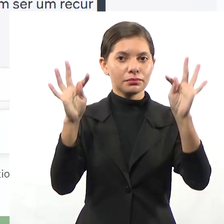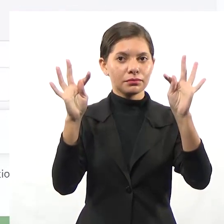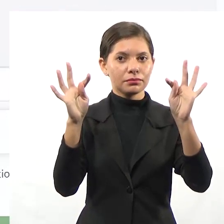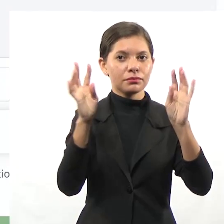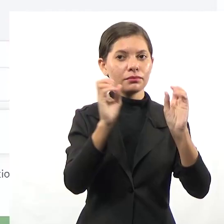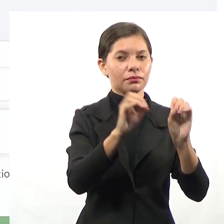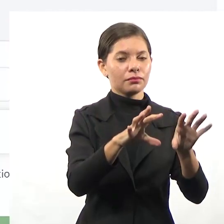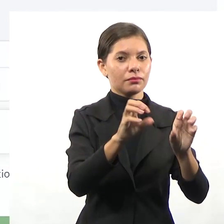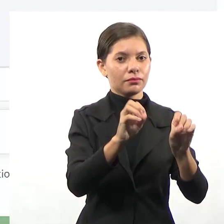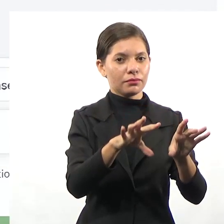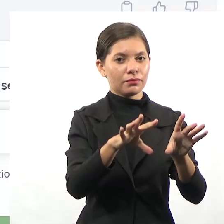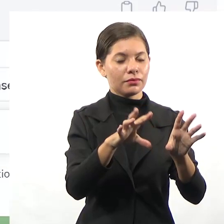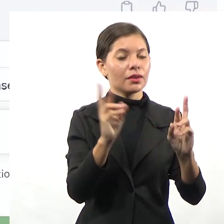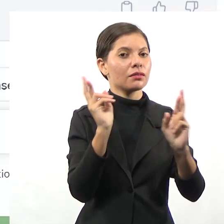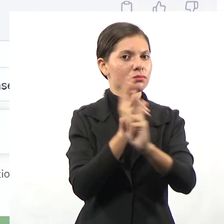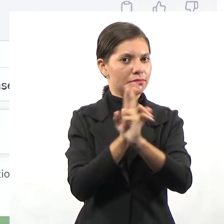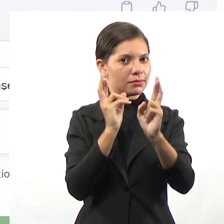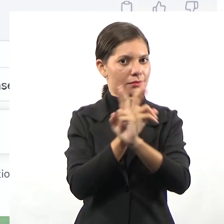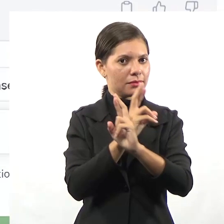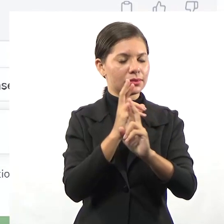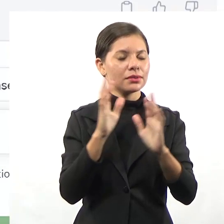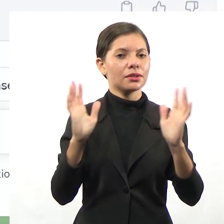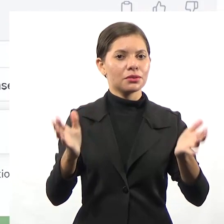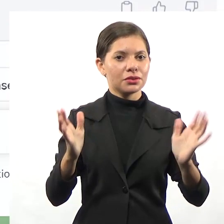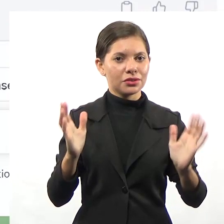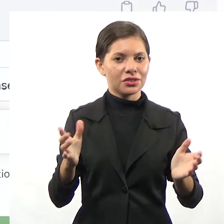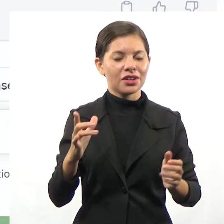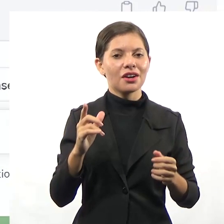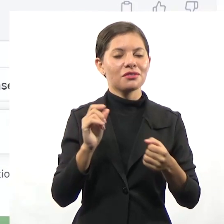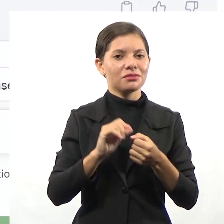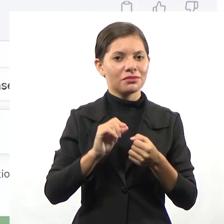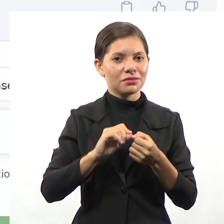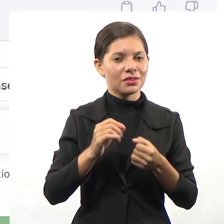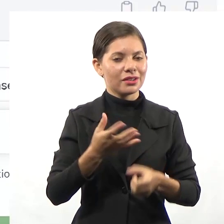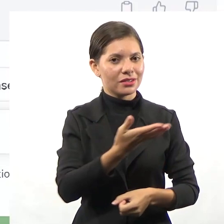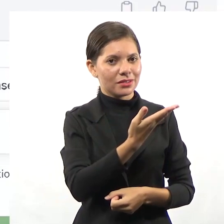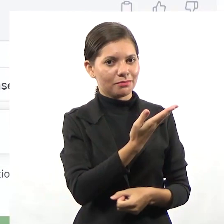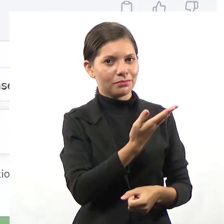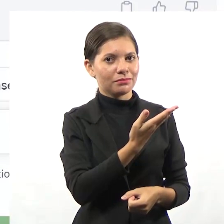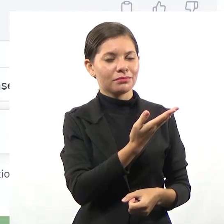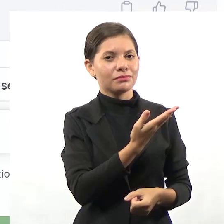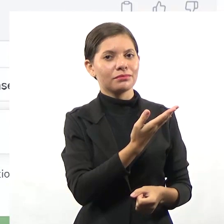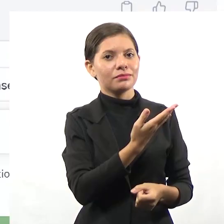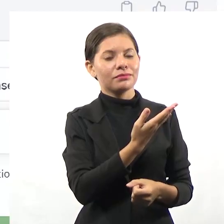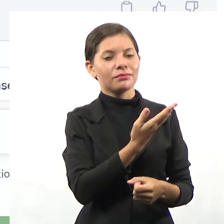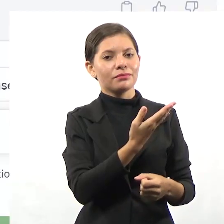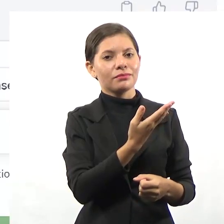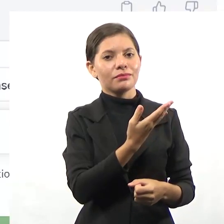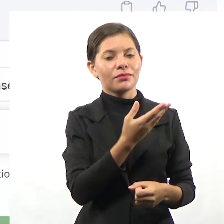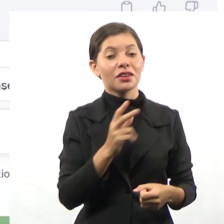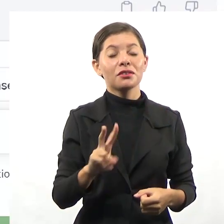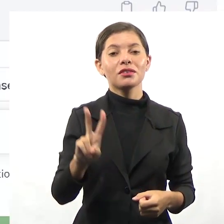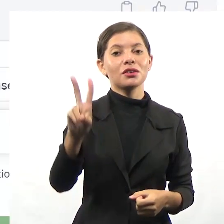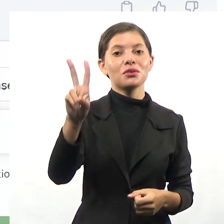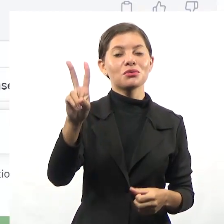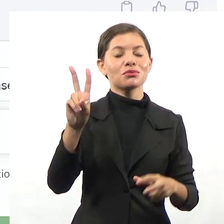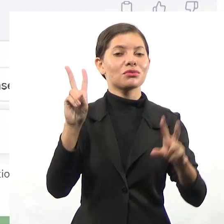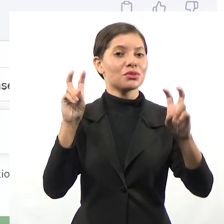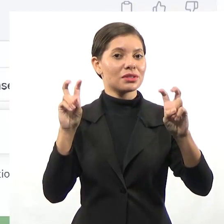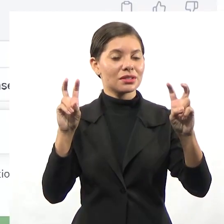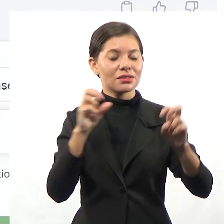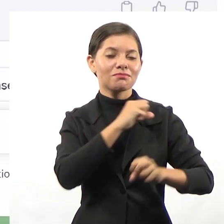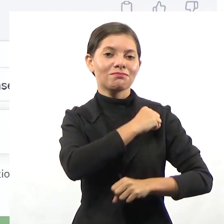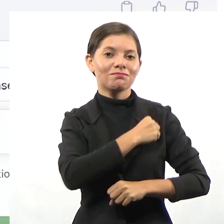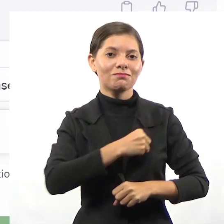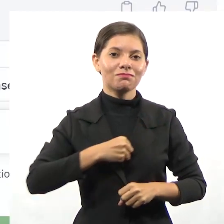ó, ele já fez a relação, as tecnologias educacionais podem ser um recurso valioso nesse processo, então ele deu a citação de